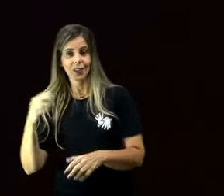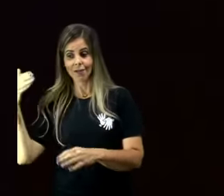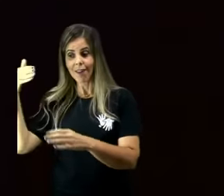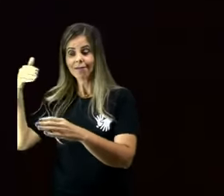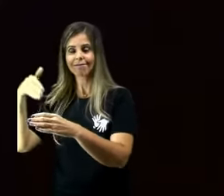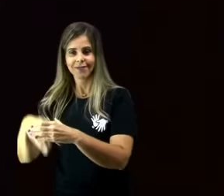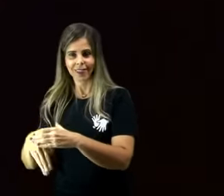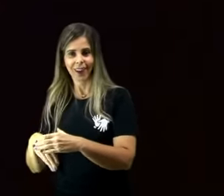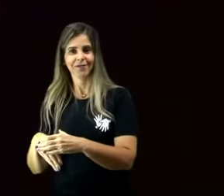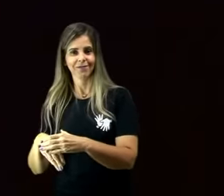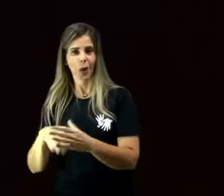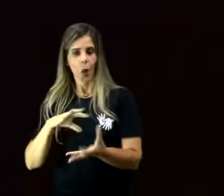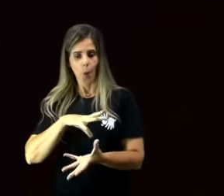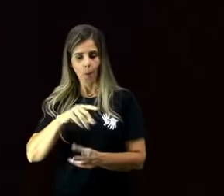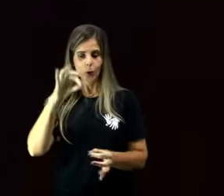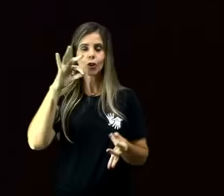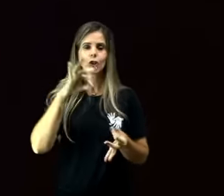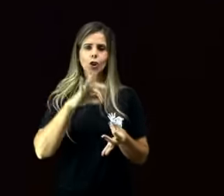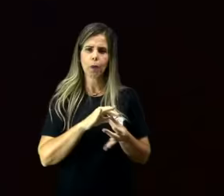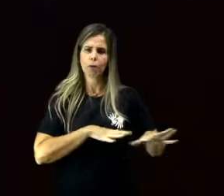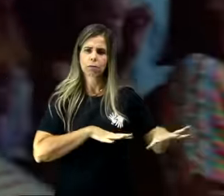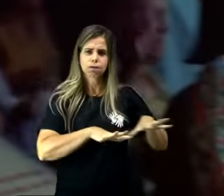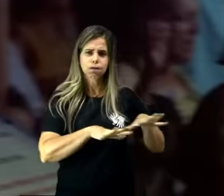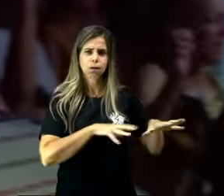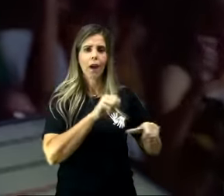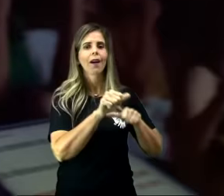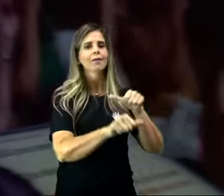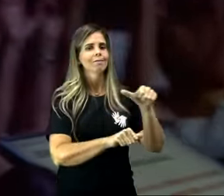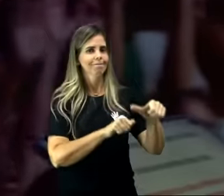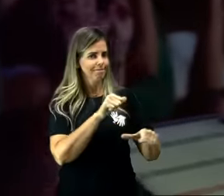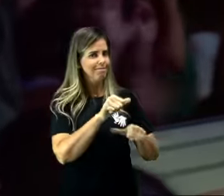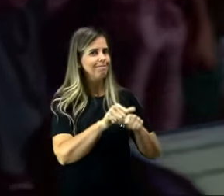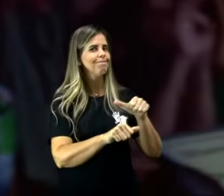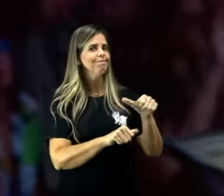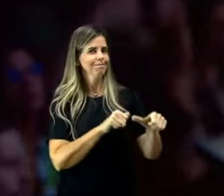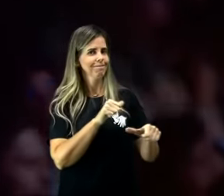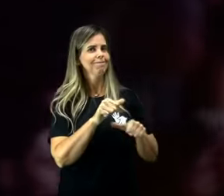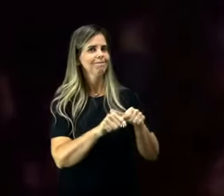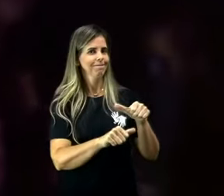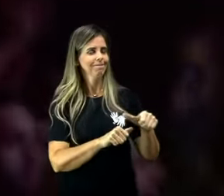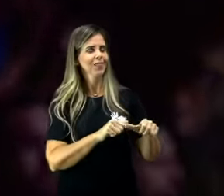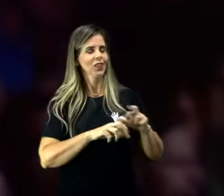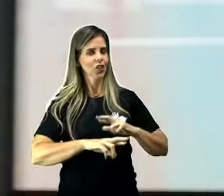ser abalado e transformado.